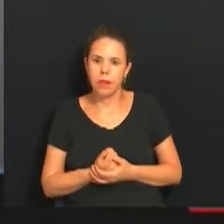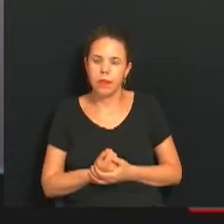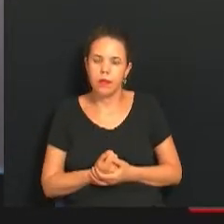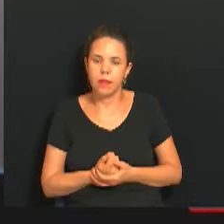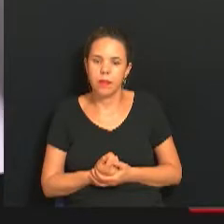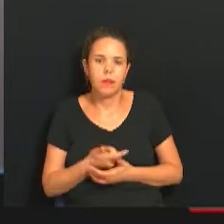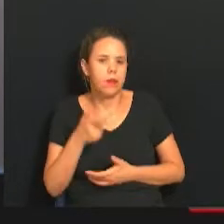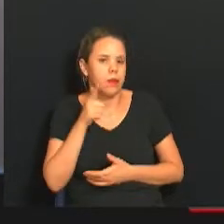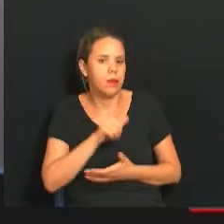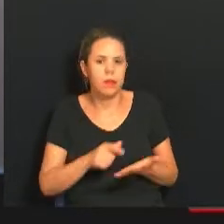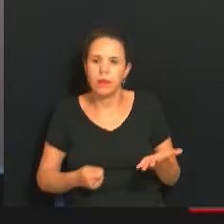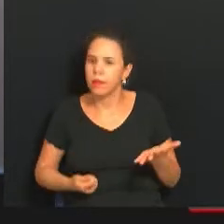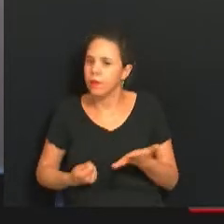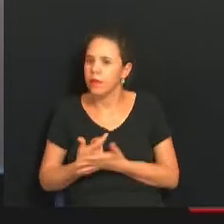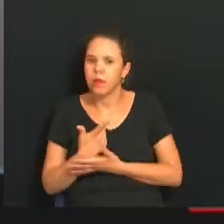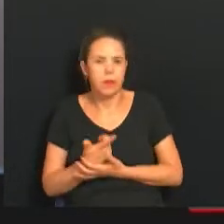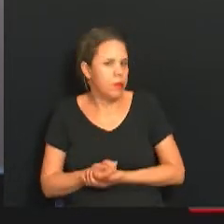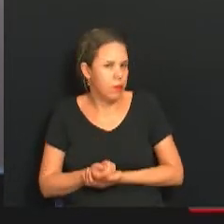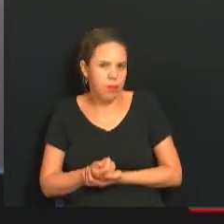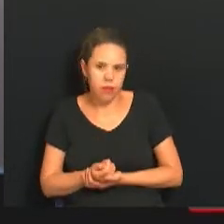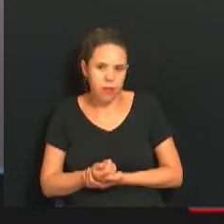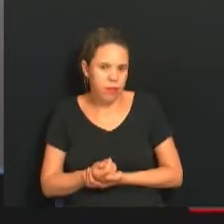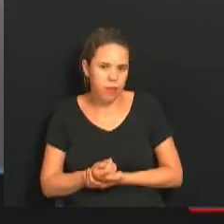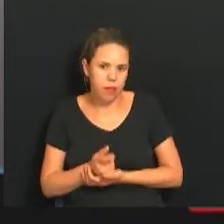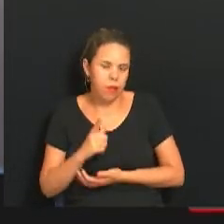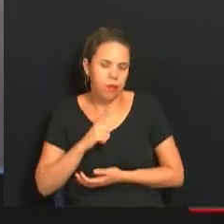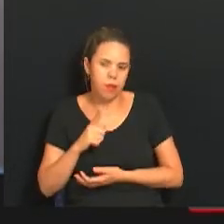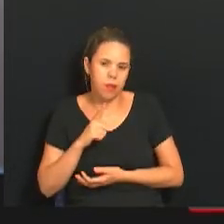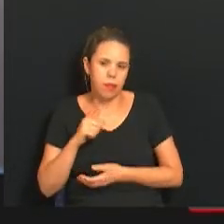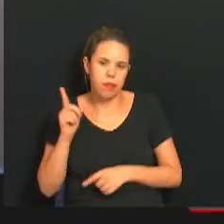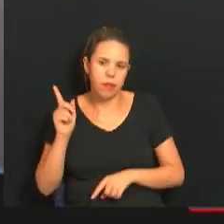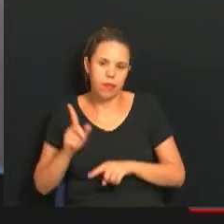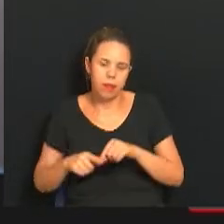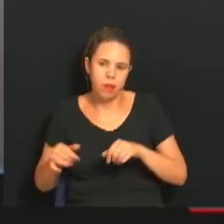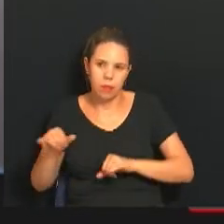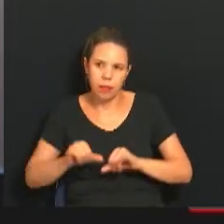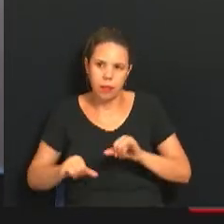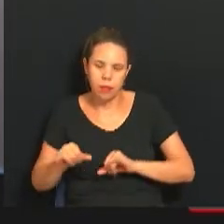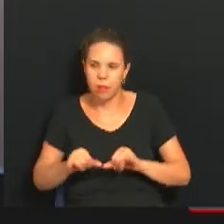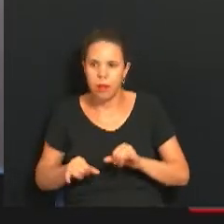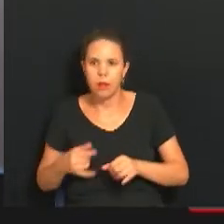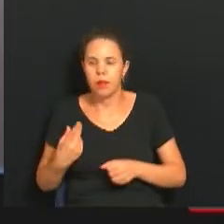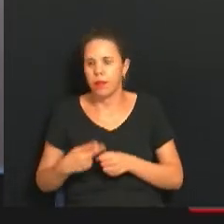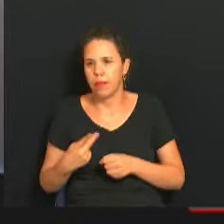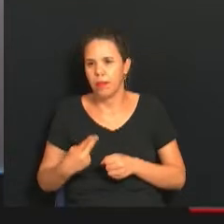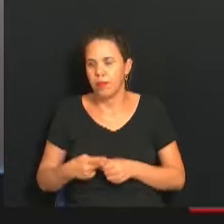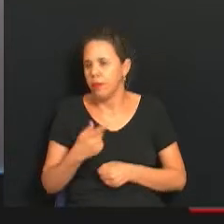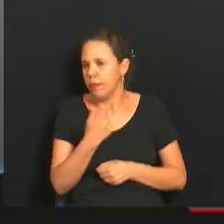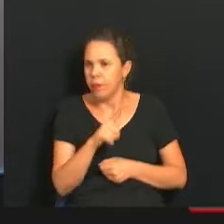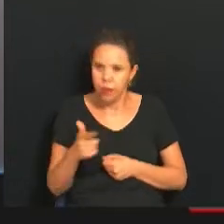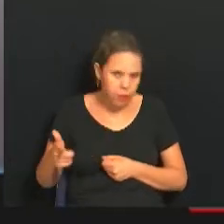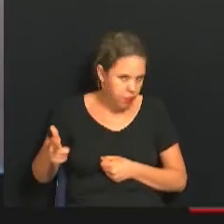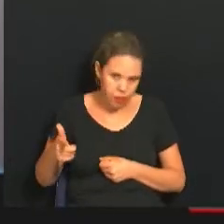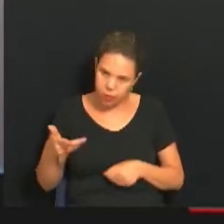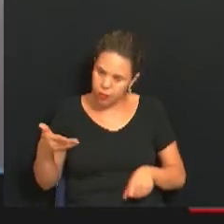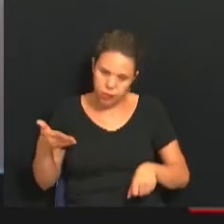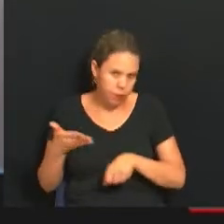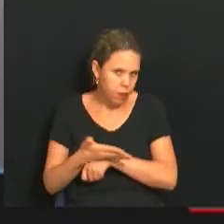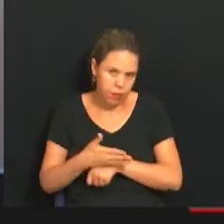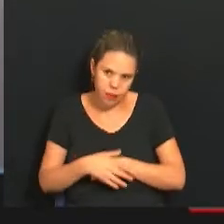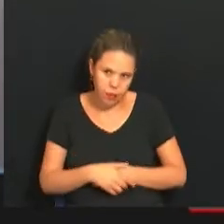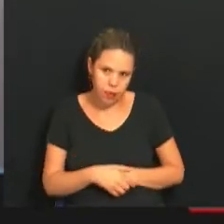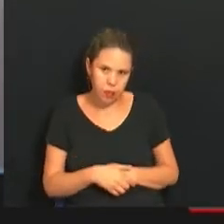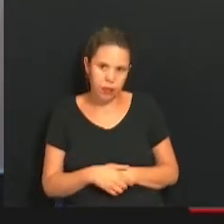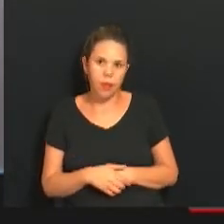consegue pagar para obter esses fertilizantes. Então, a gente não tem esse acesso de qualquer forma, mas